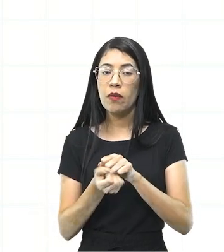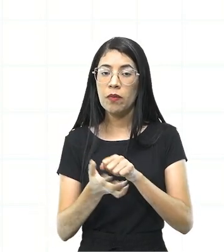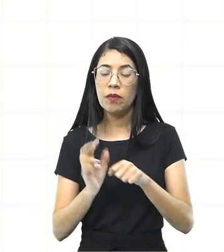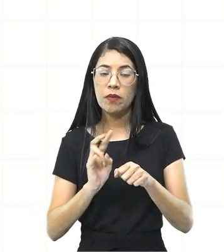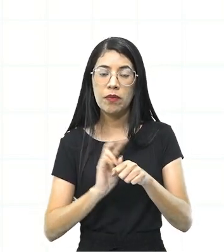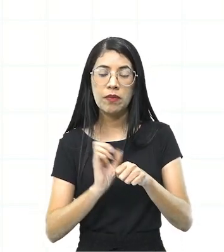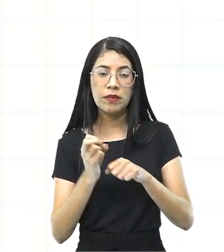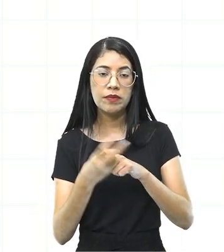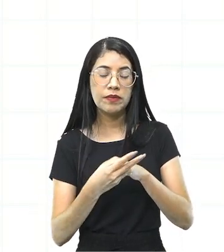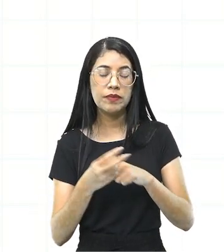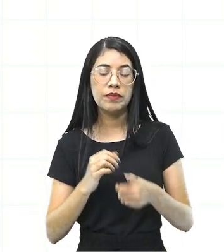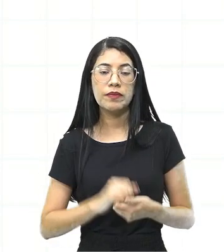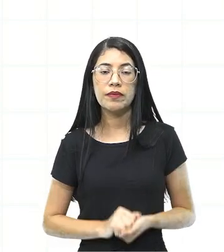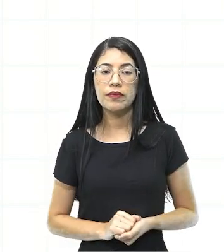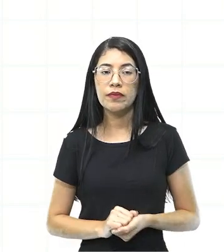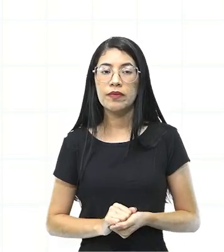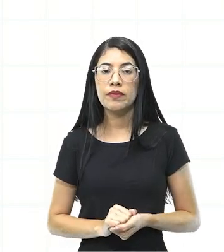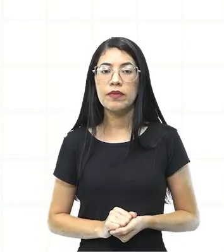adverbial.